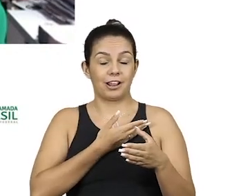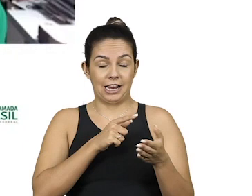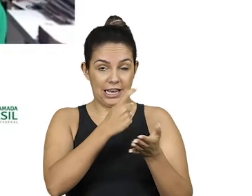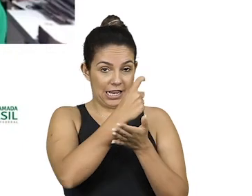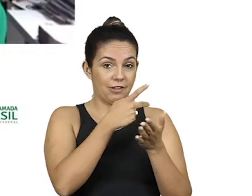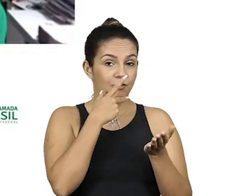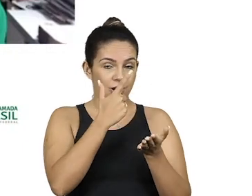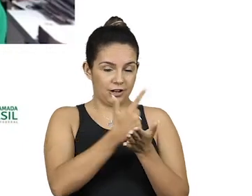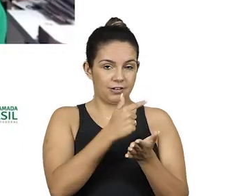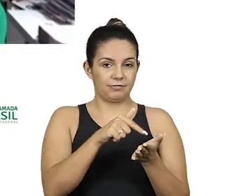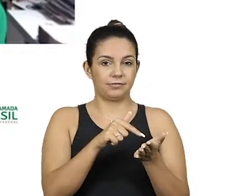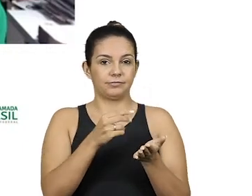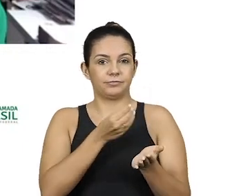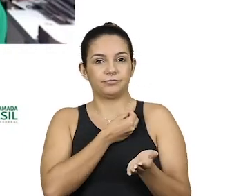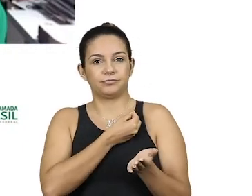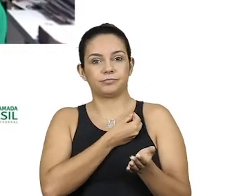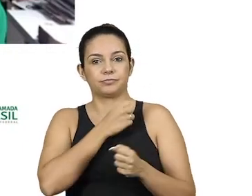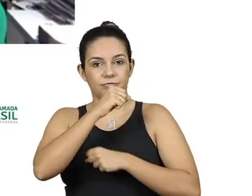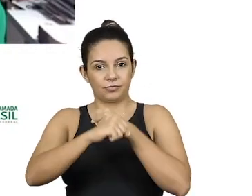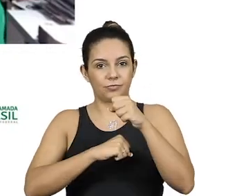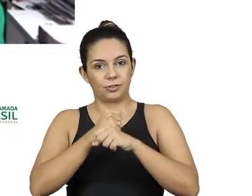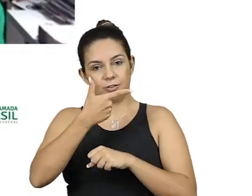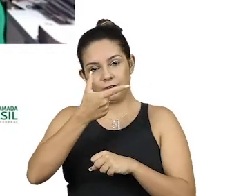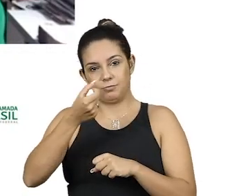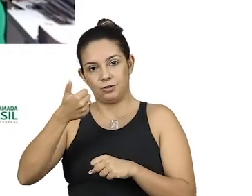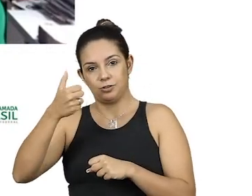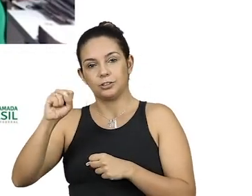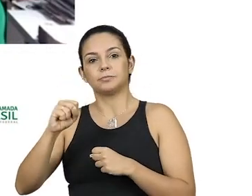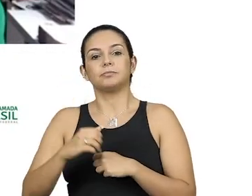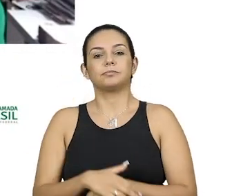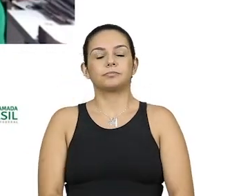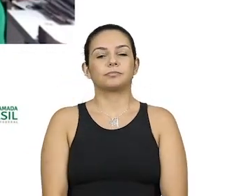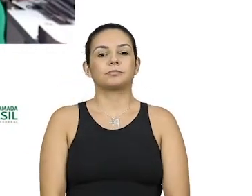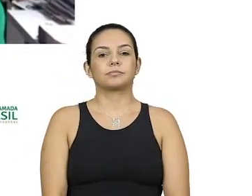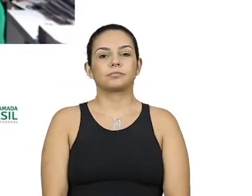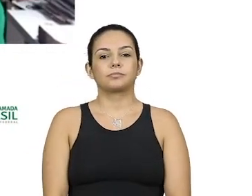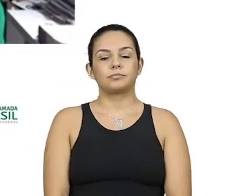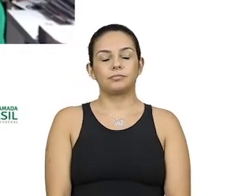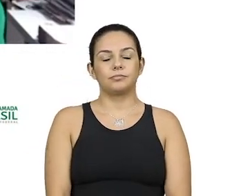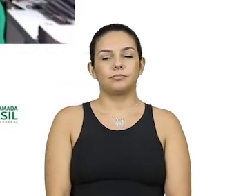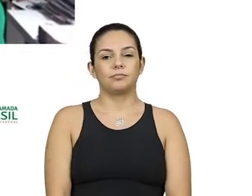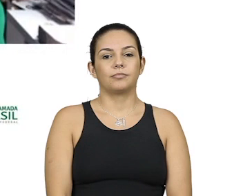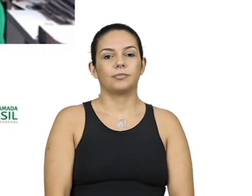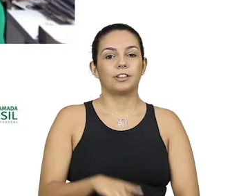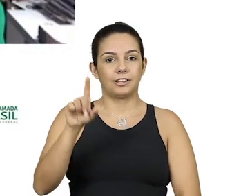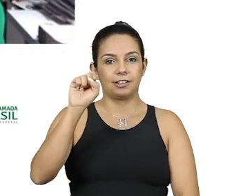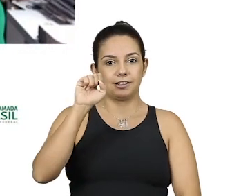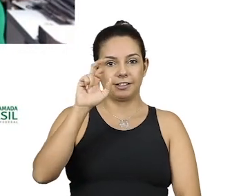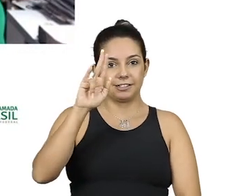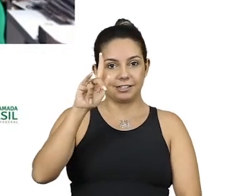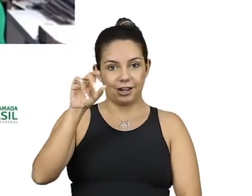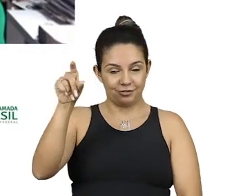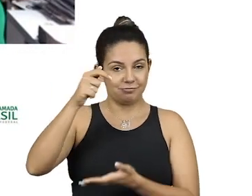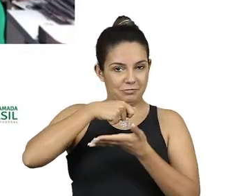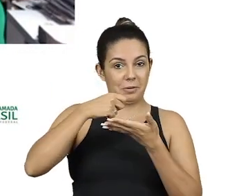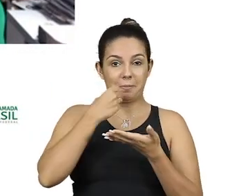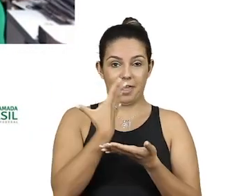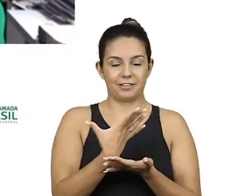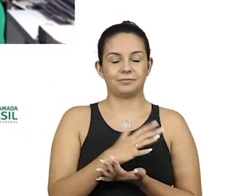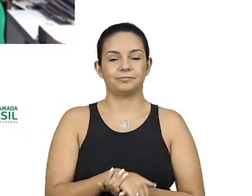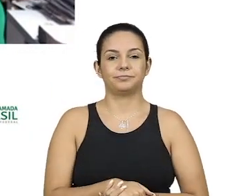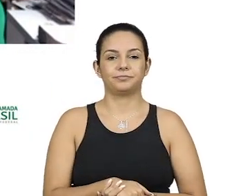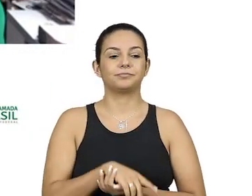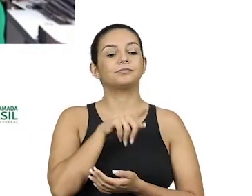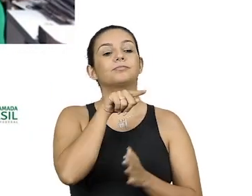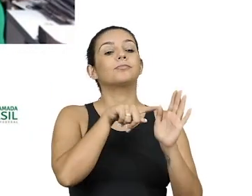as controvérsias do ano 2018. Estou gostando muito. Sérgio é um excelente escritor. E você, o